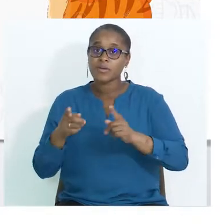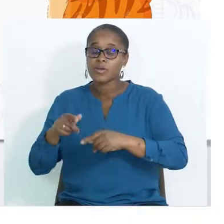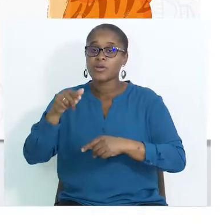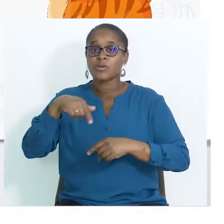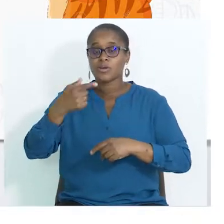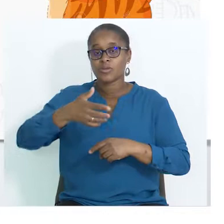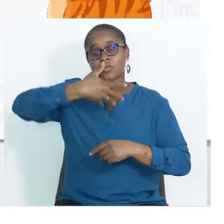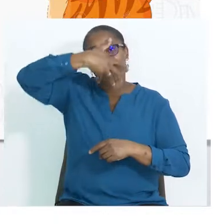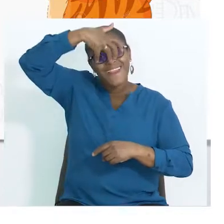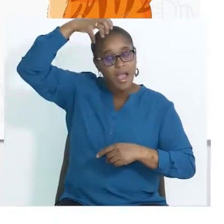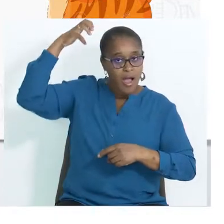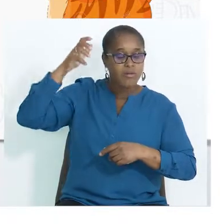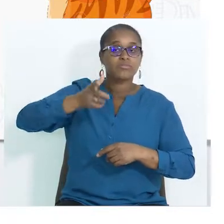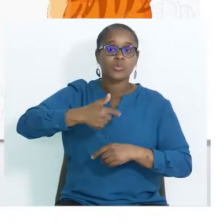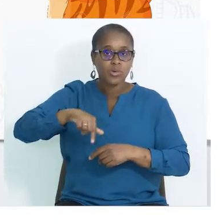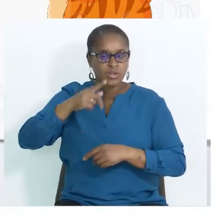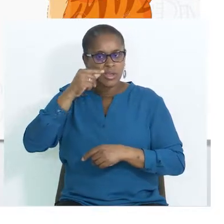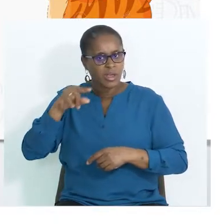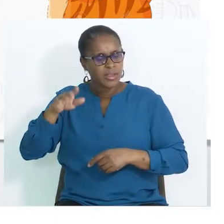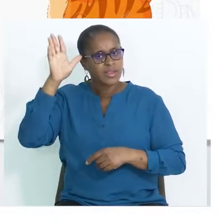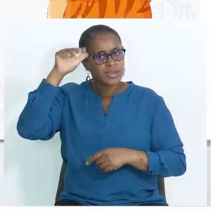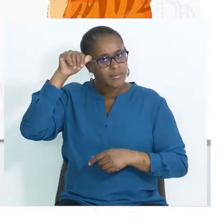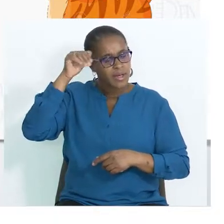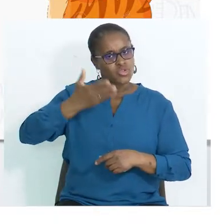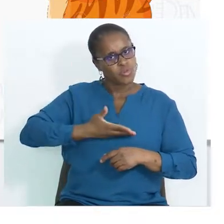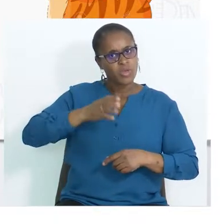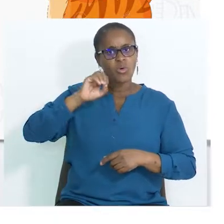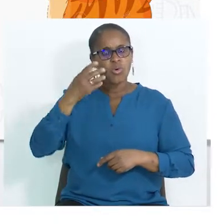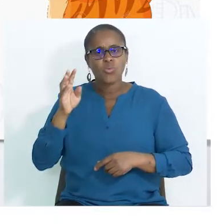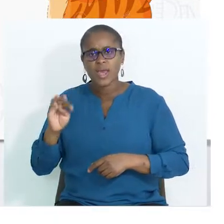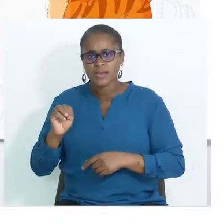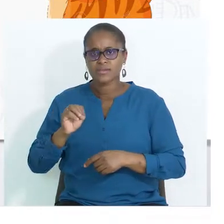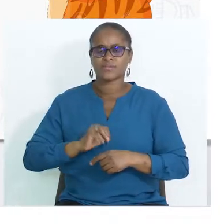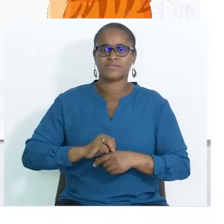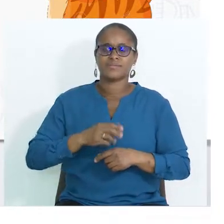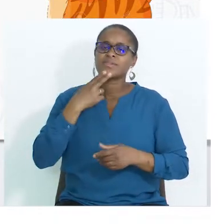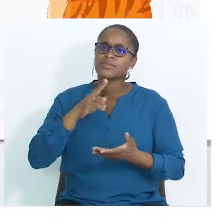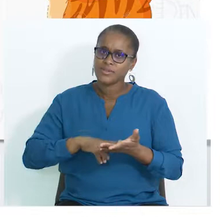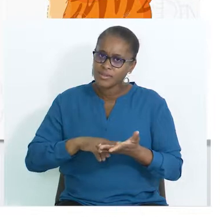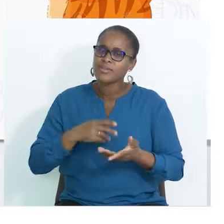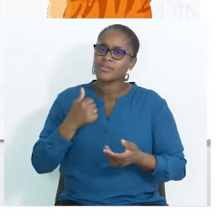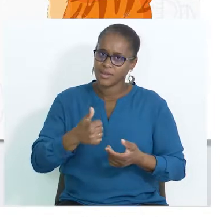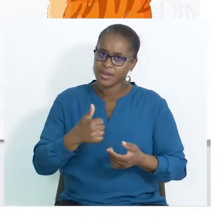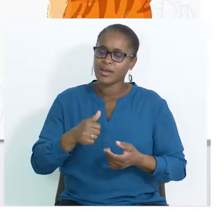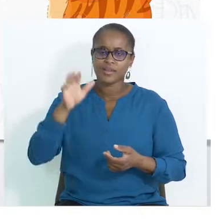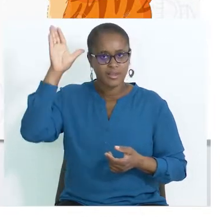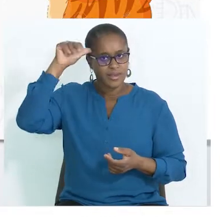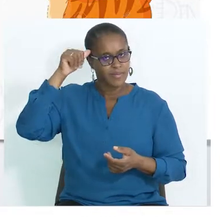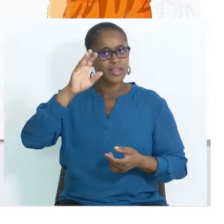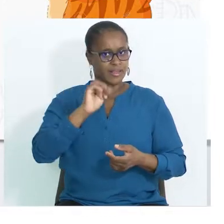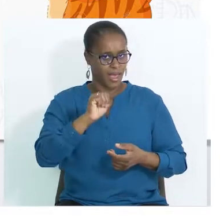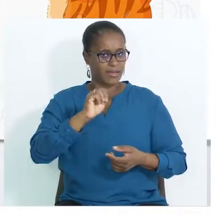para o nosso milhão ele animal doméstico ou selvagem Qual é exatamente ele é um animal